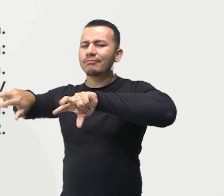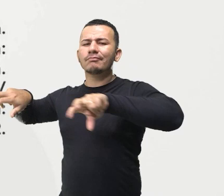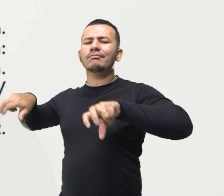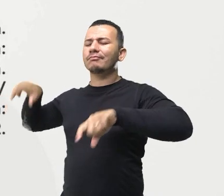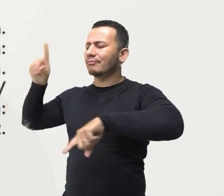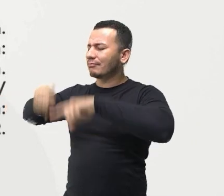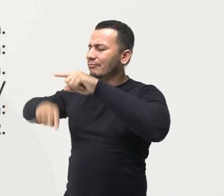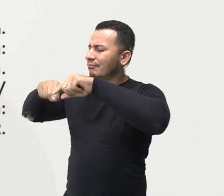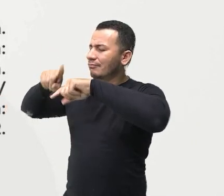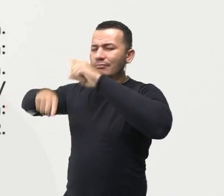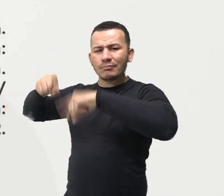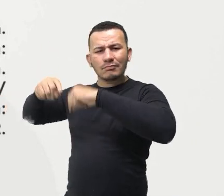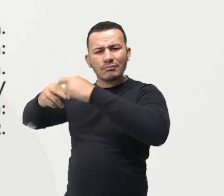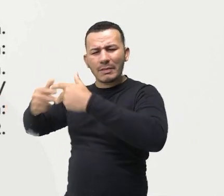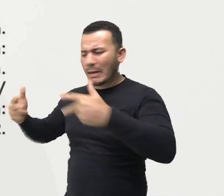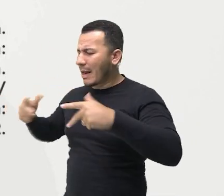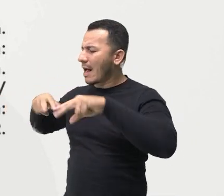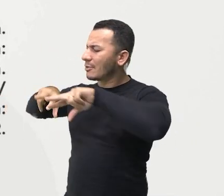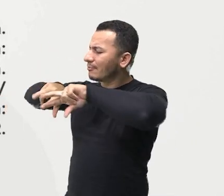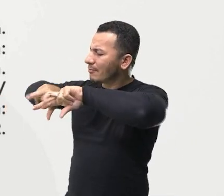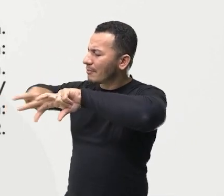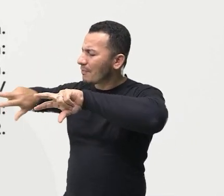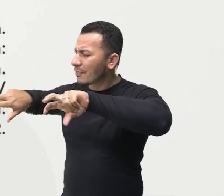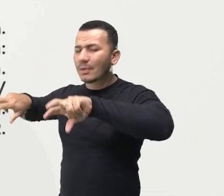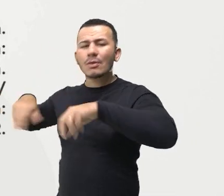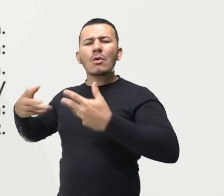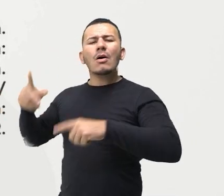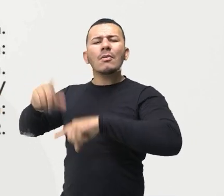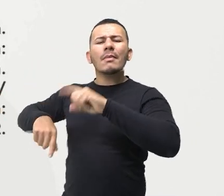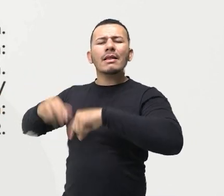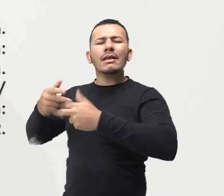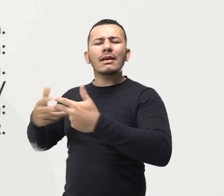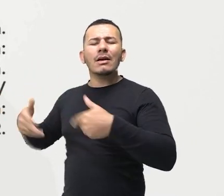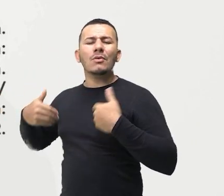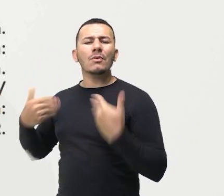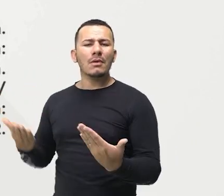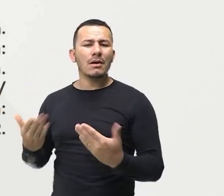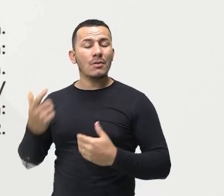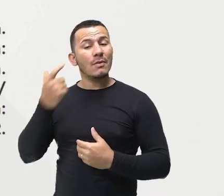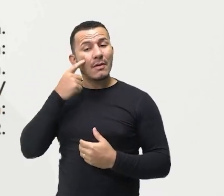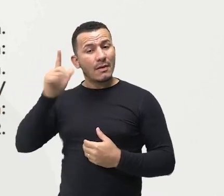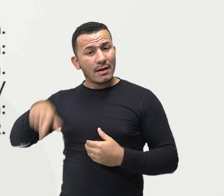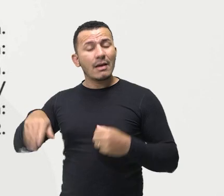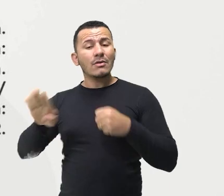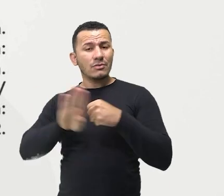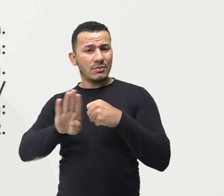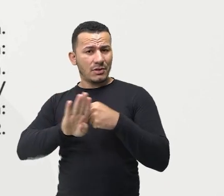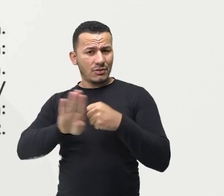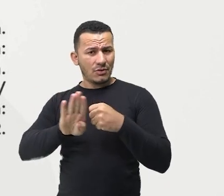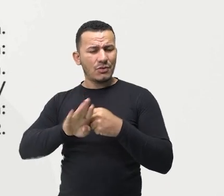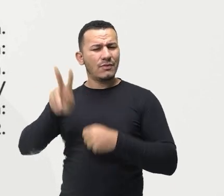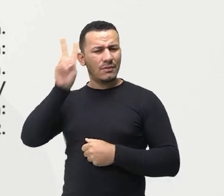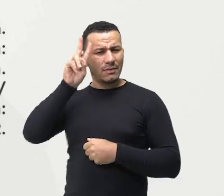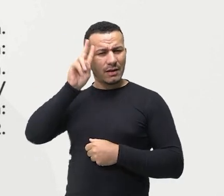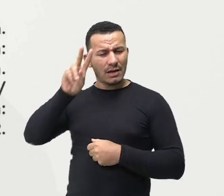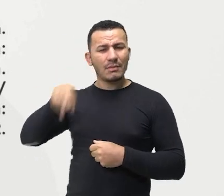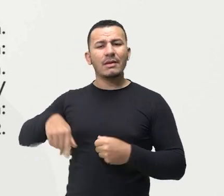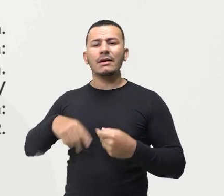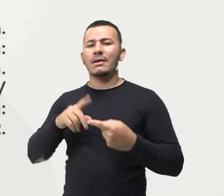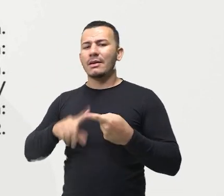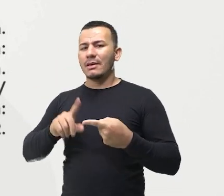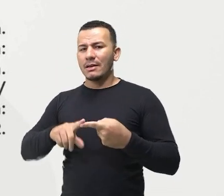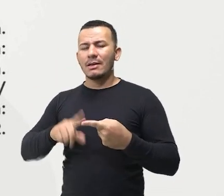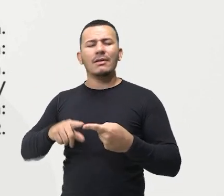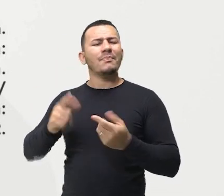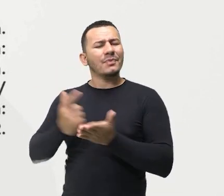peça, mergulho fundo em cada peça. Quais são essas peças? Exatamente o que os substantivos disseram para a gente observou,